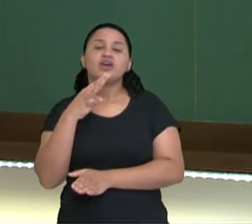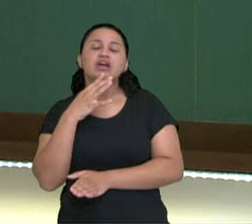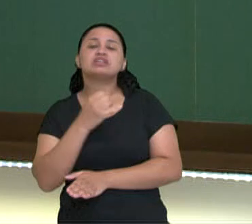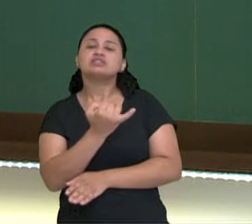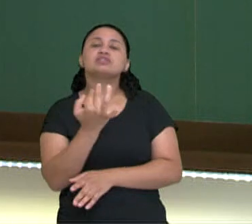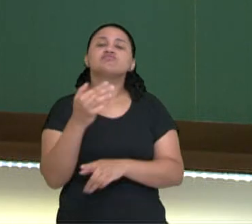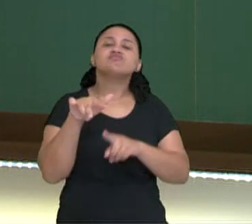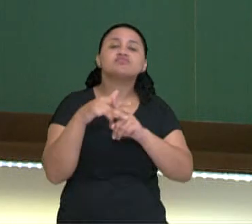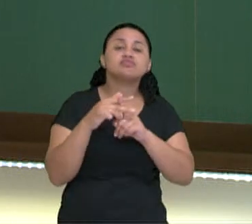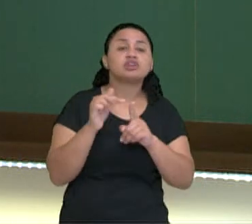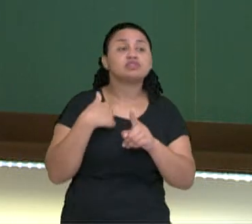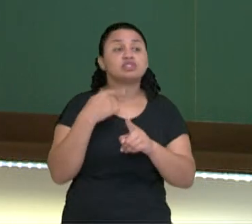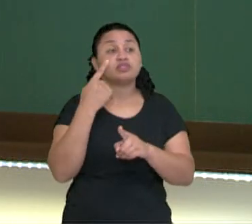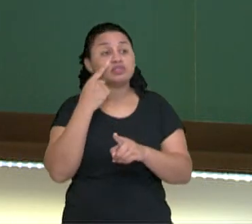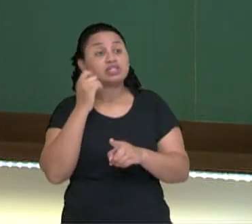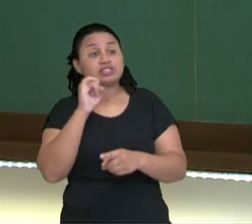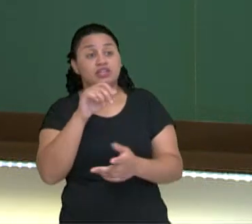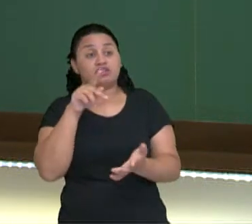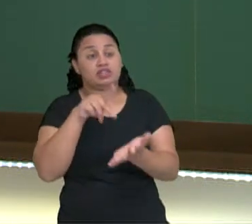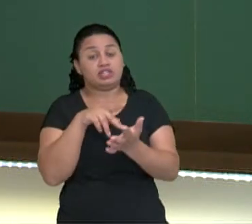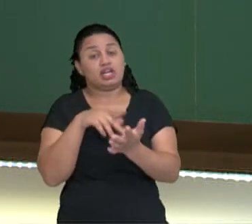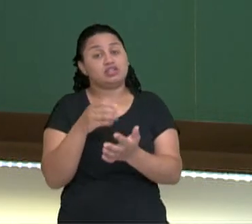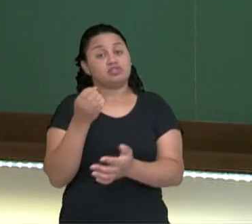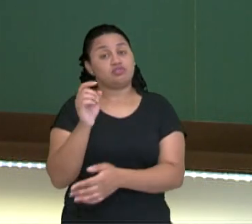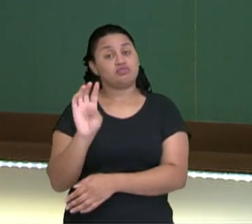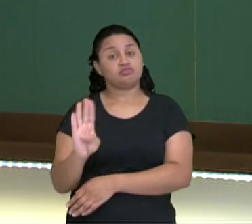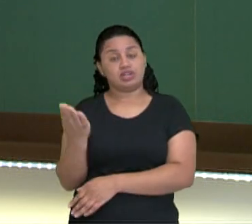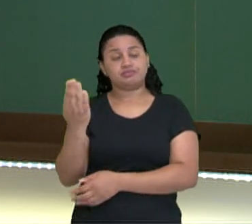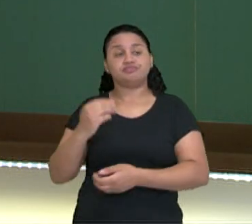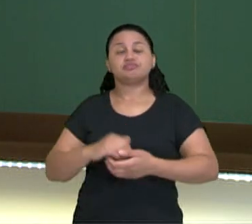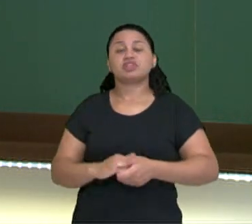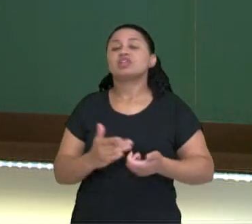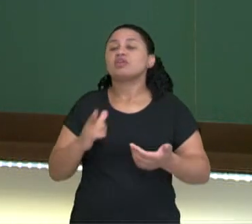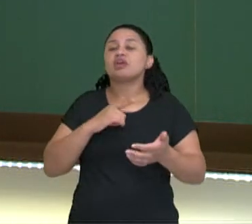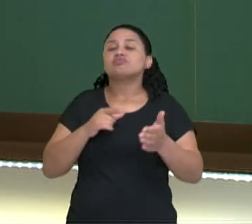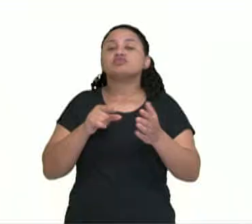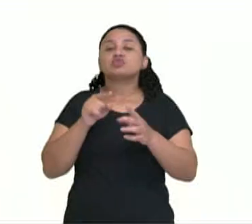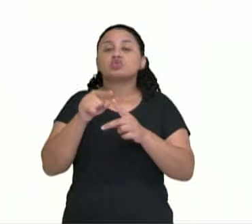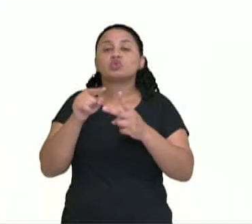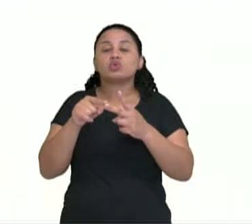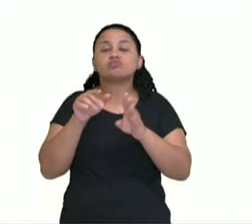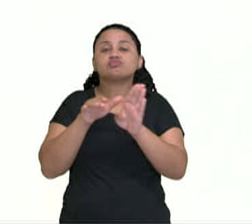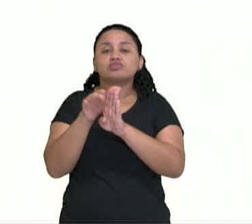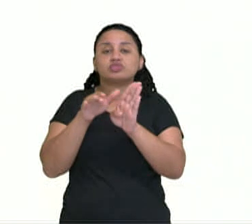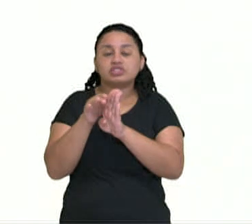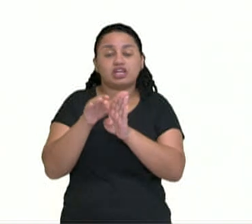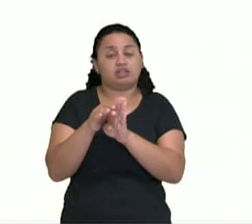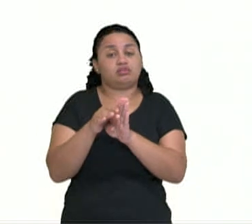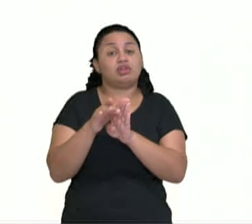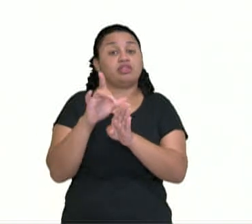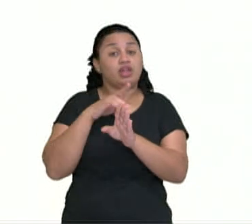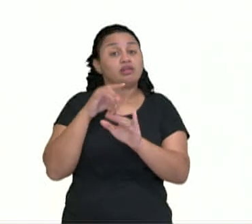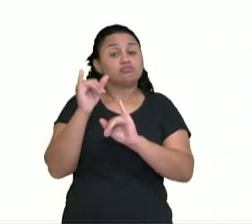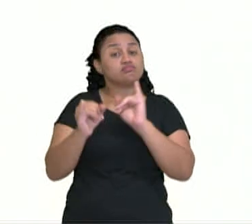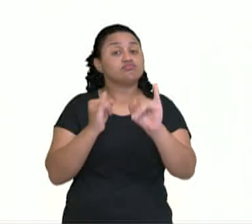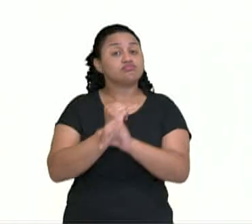para confirmar se uma notícia é verdadeira ou falsa. Eu trouxe aqui algumas sugestões para vocês. Existem sim na